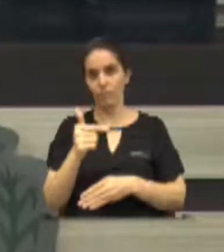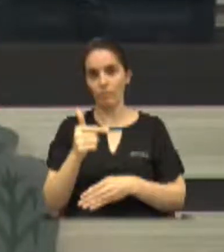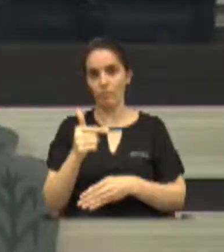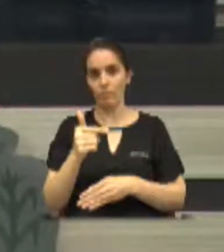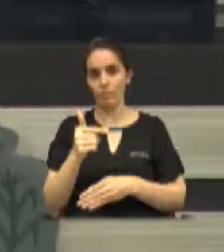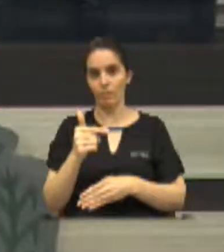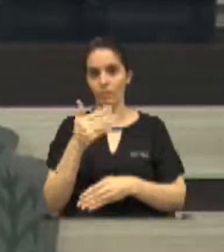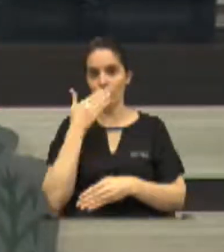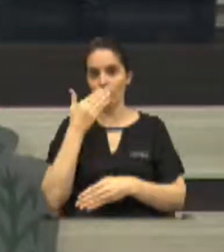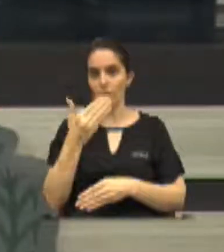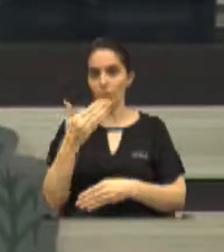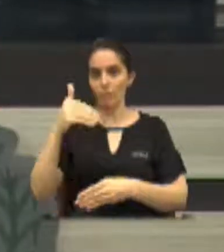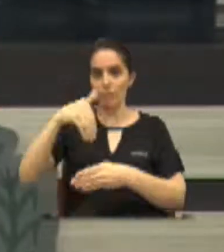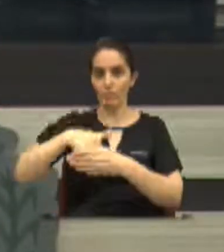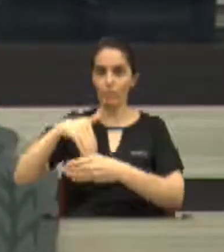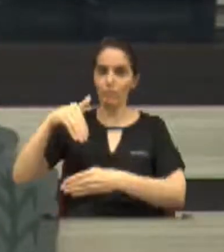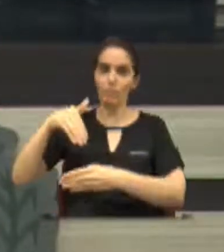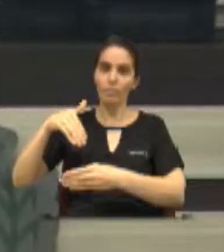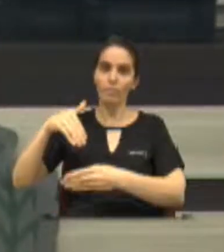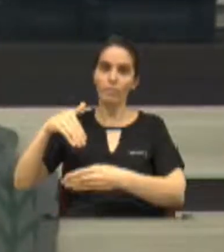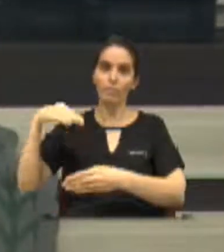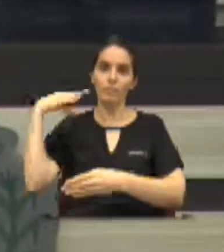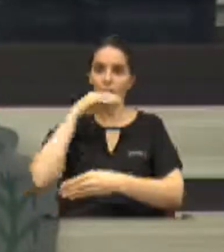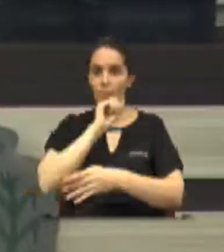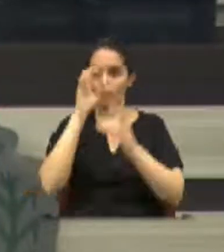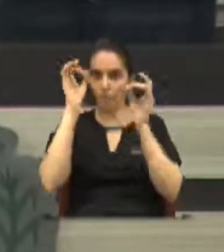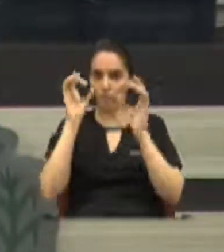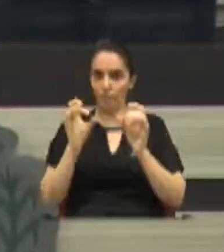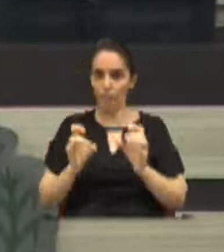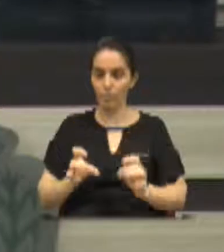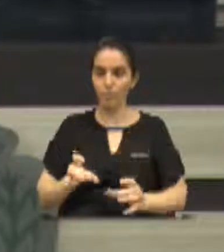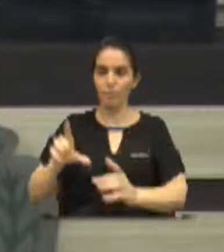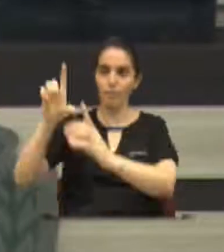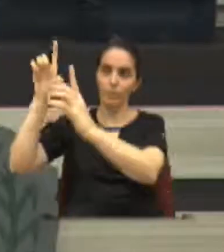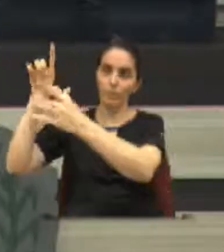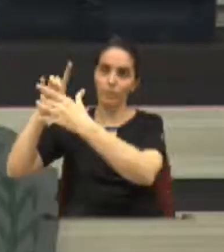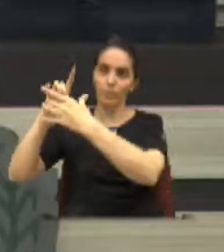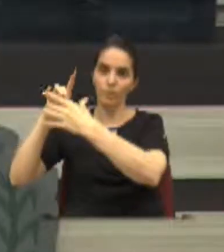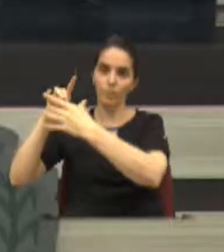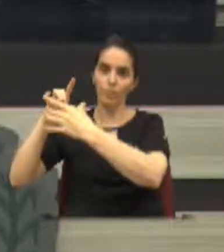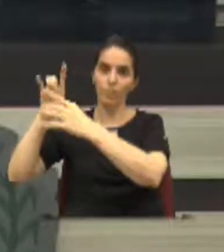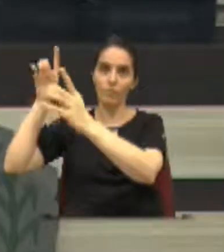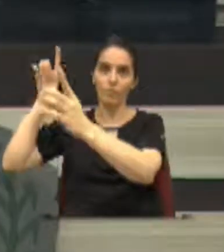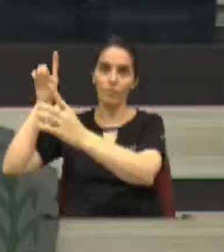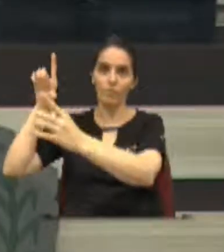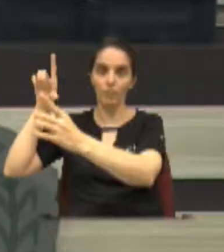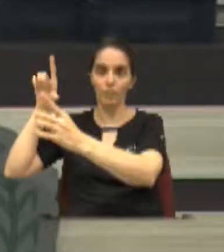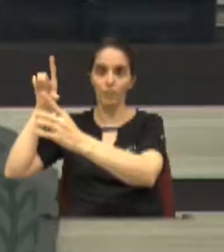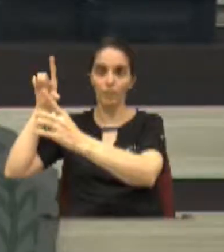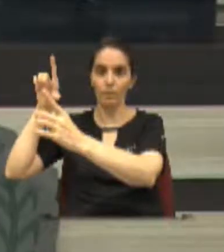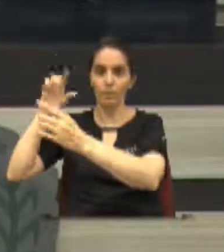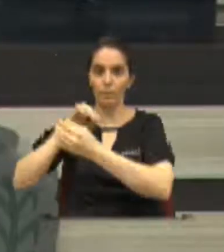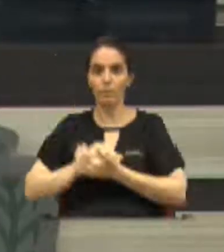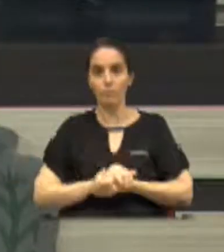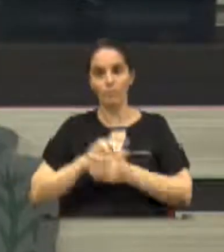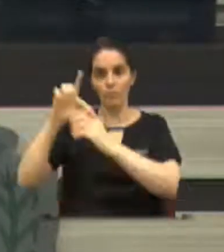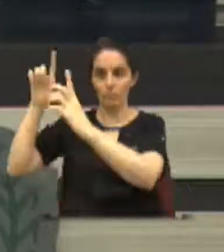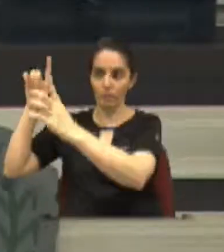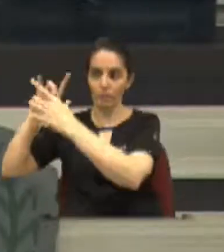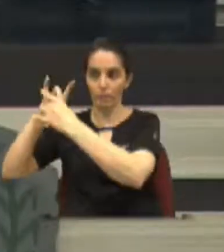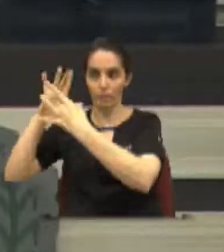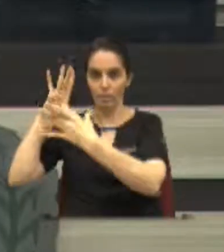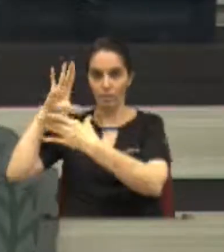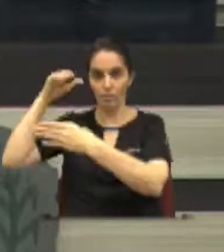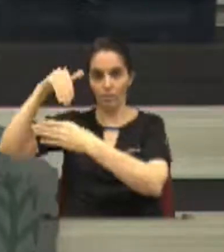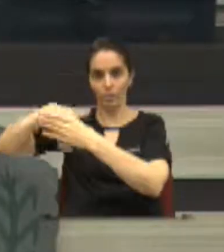o requerimento vai à votação. O requerimento de urgência vai à votação e o plenário, e o painel está